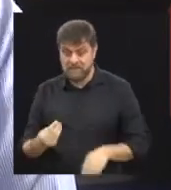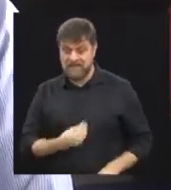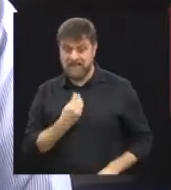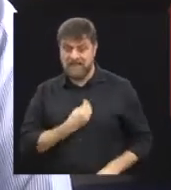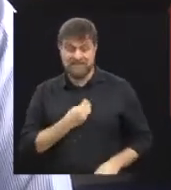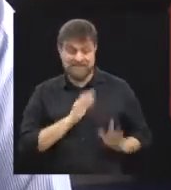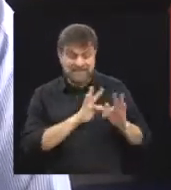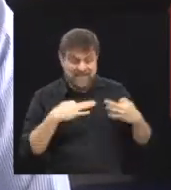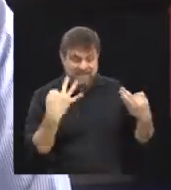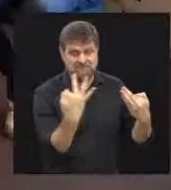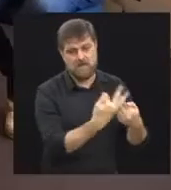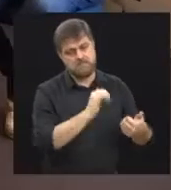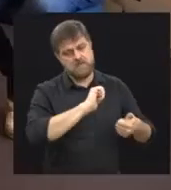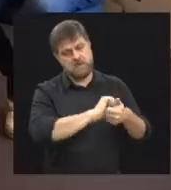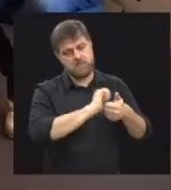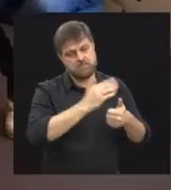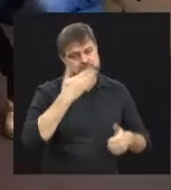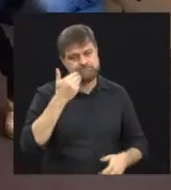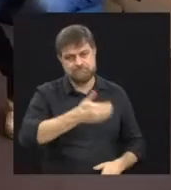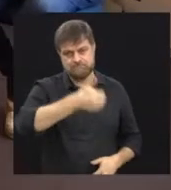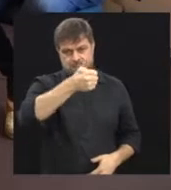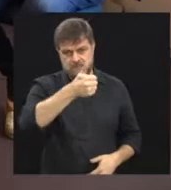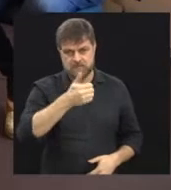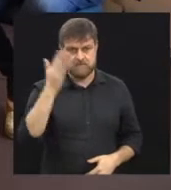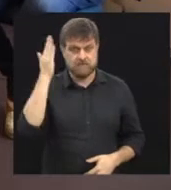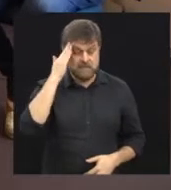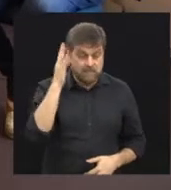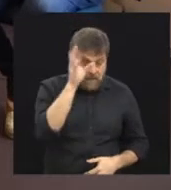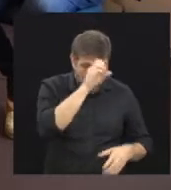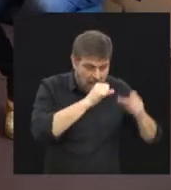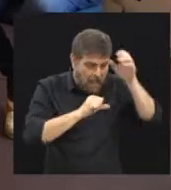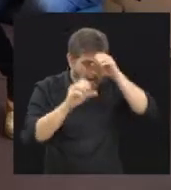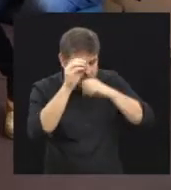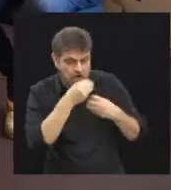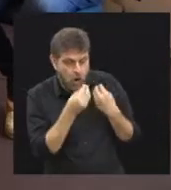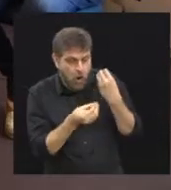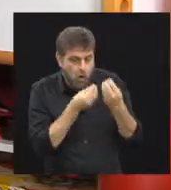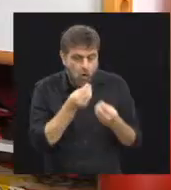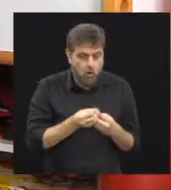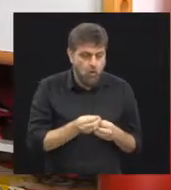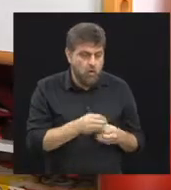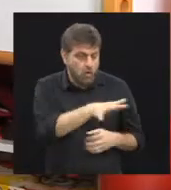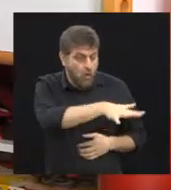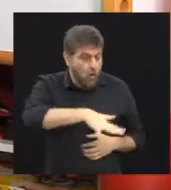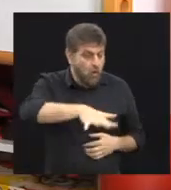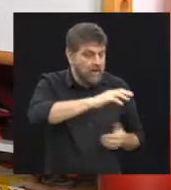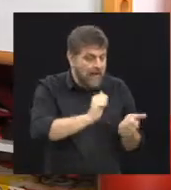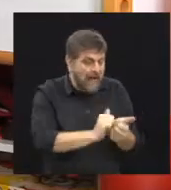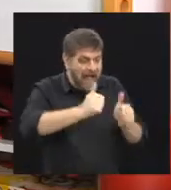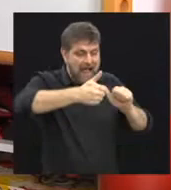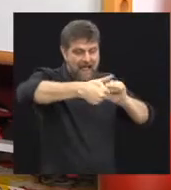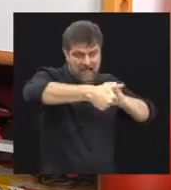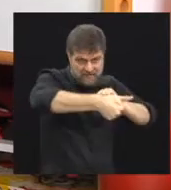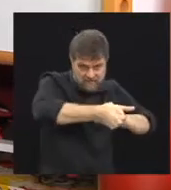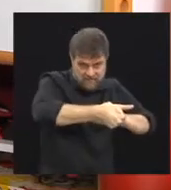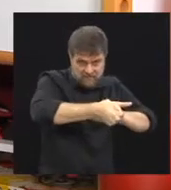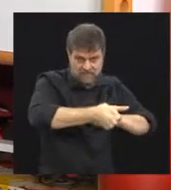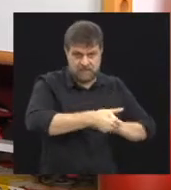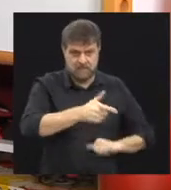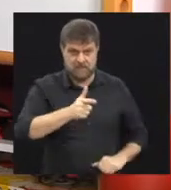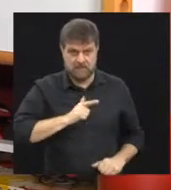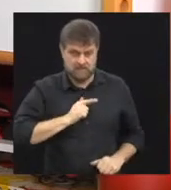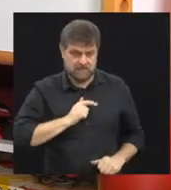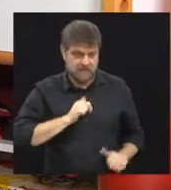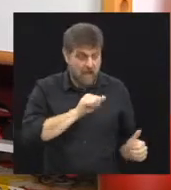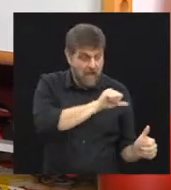de vida da própria família. Saber lidar, aprender, de repente, adaptar um espaço dentro de casa, né, que não está adequado, e uma